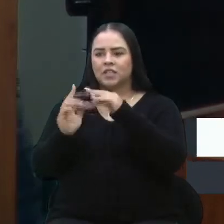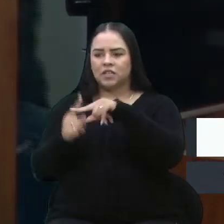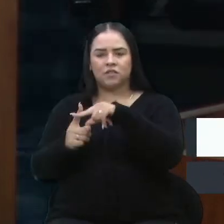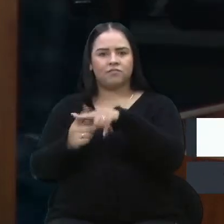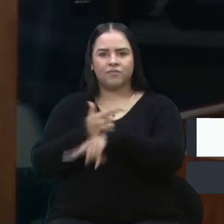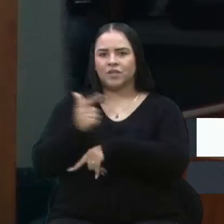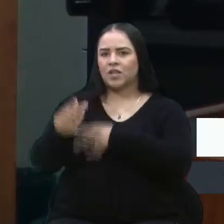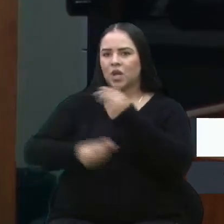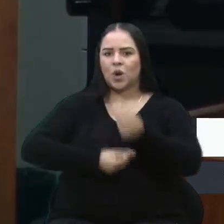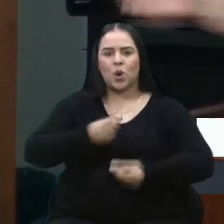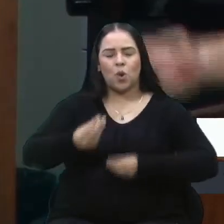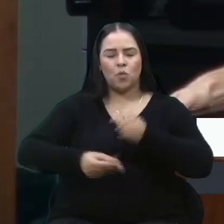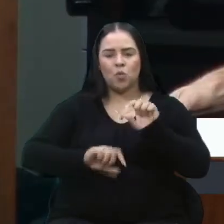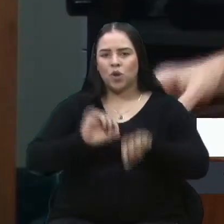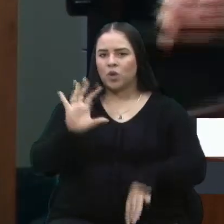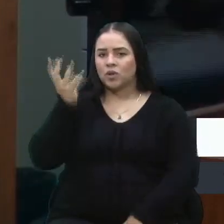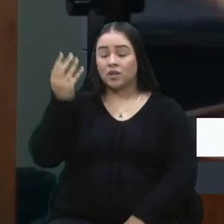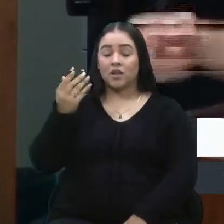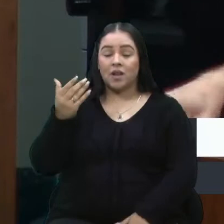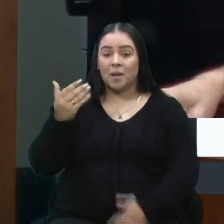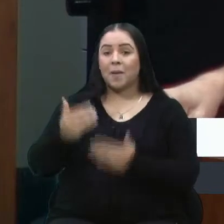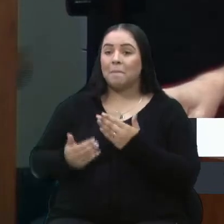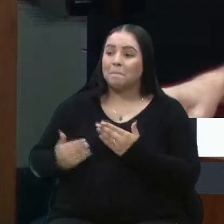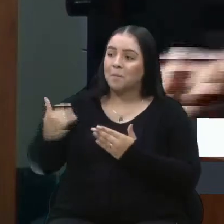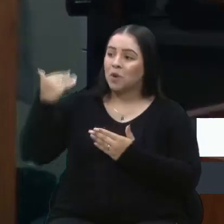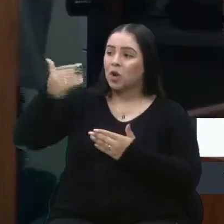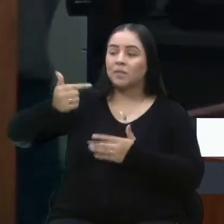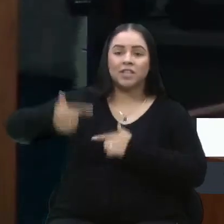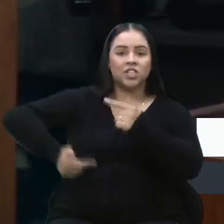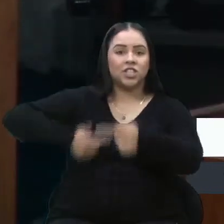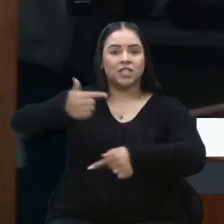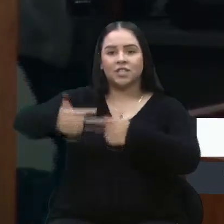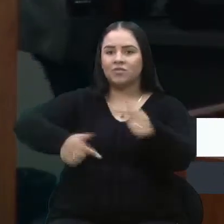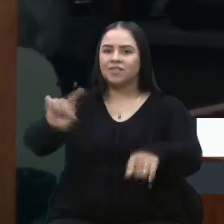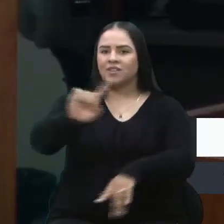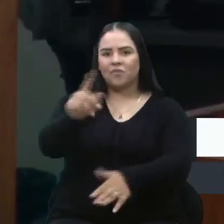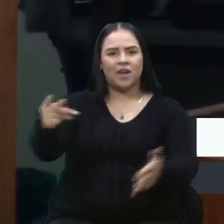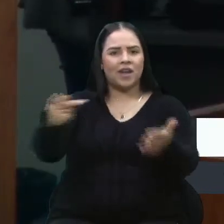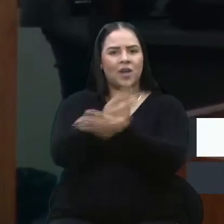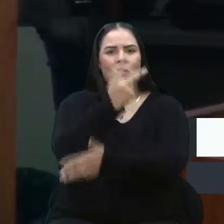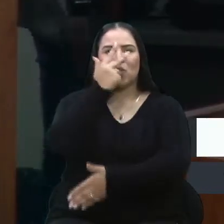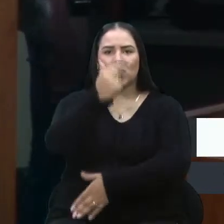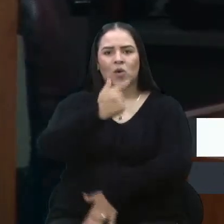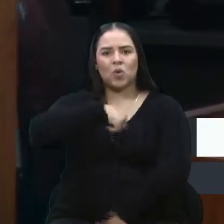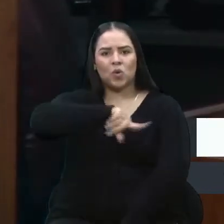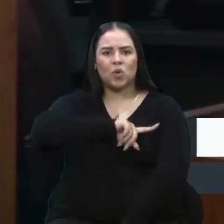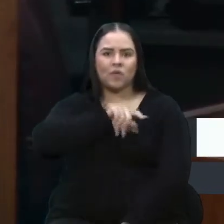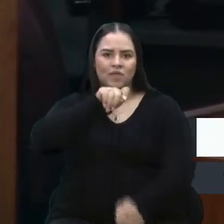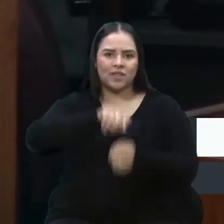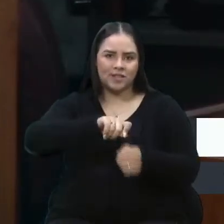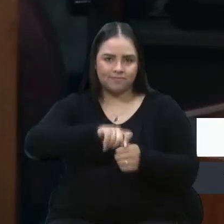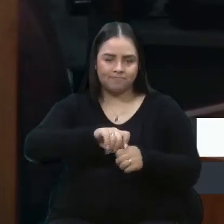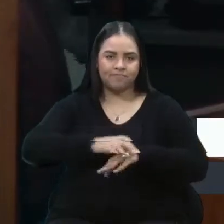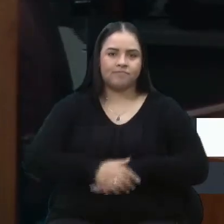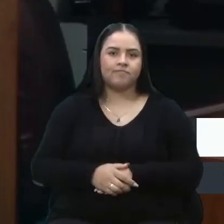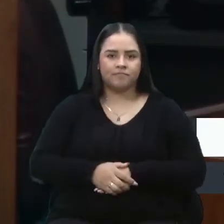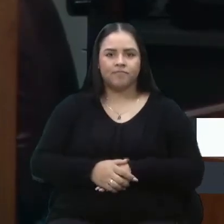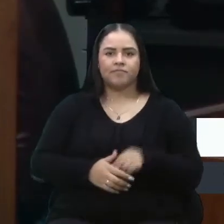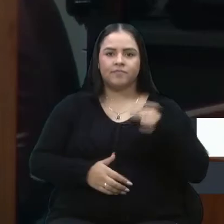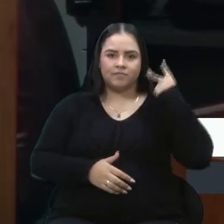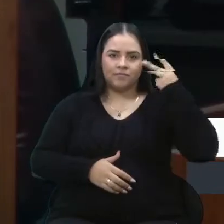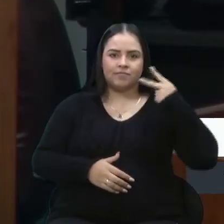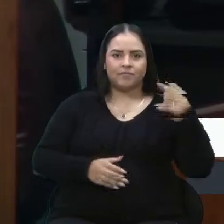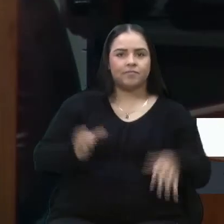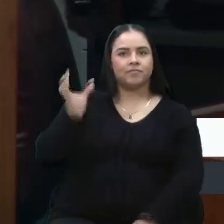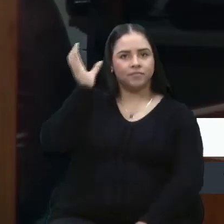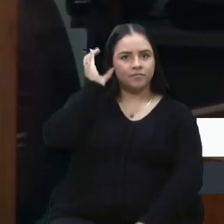nesse período então que as próximas gerações caso isso aconteça de novo não cometa os mesmos erros que nós cometemos pela adoro